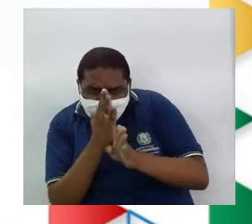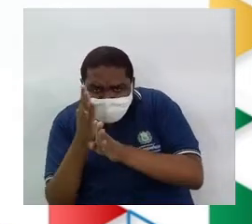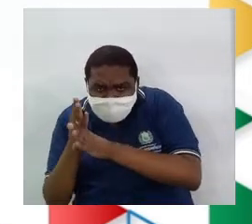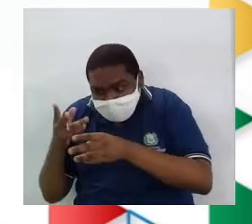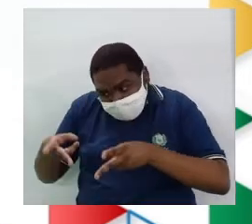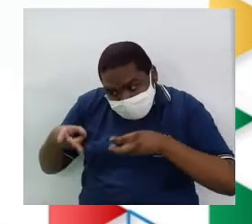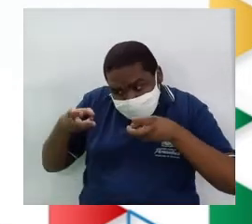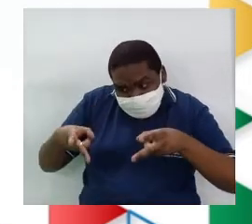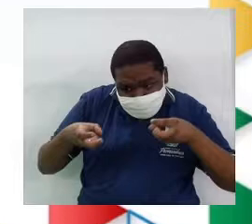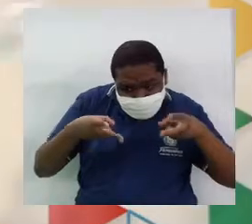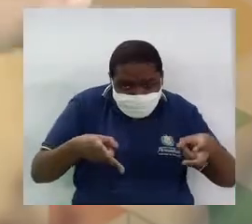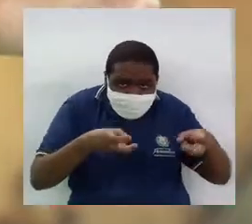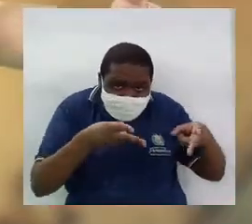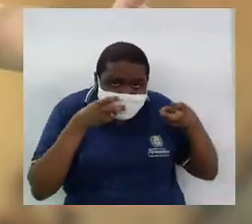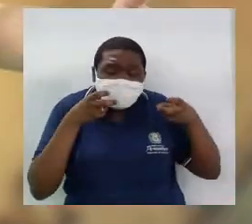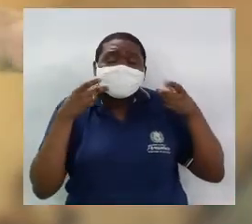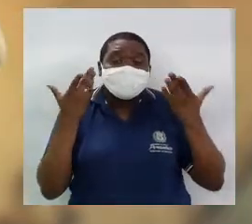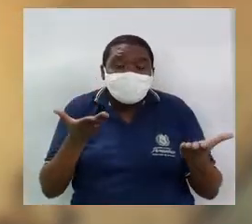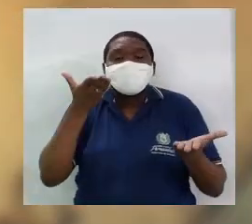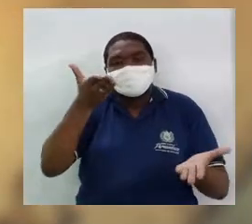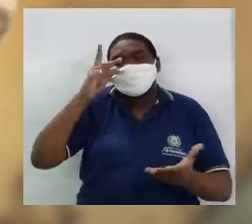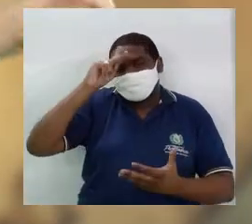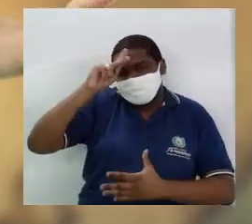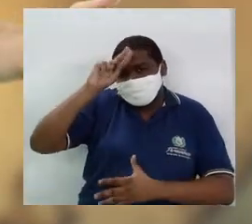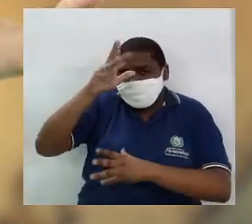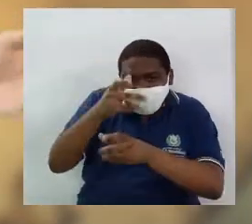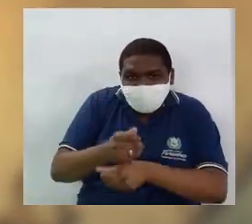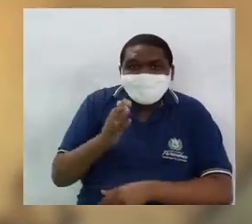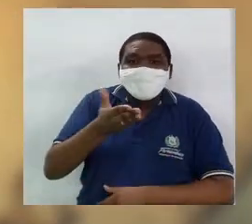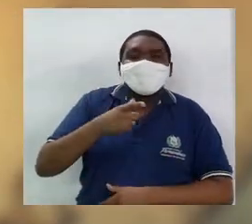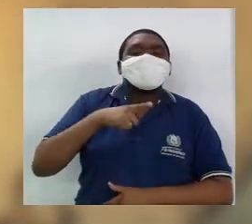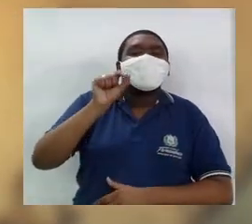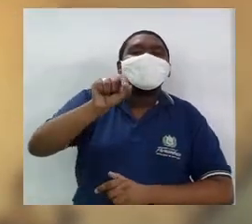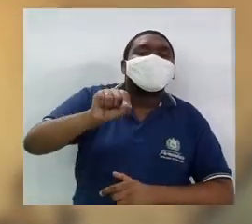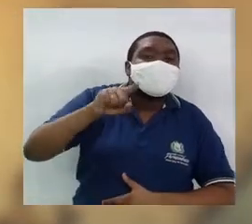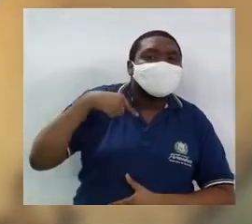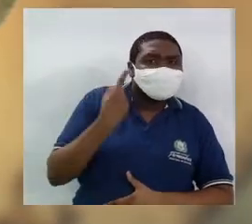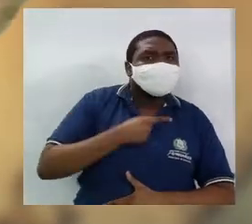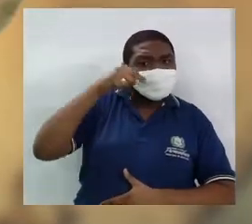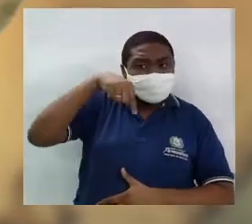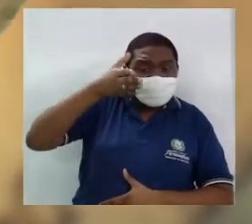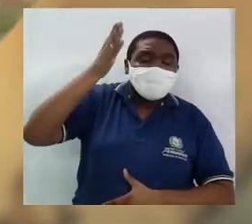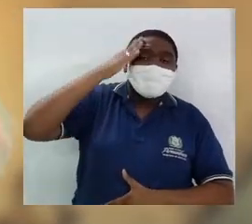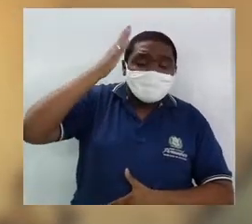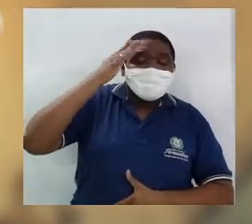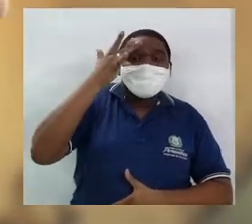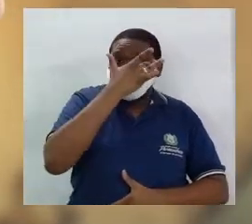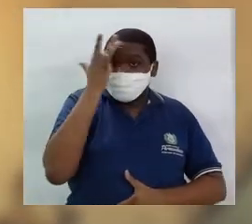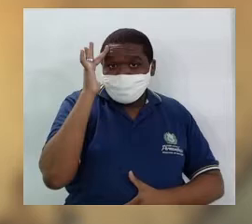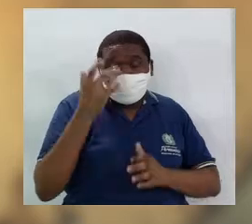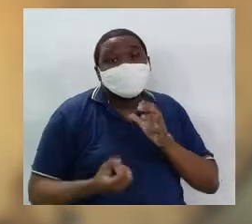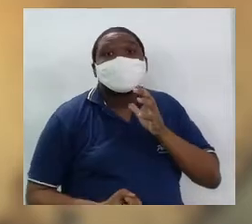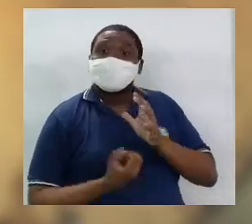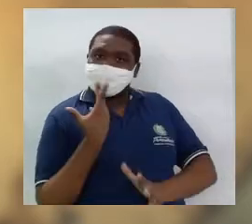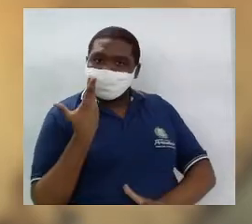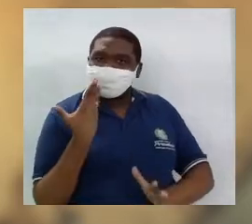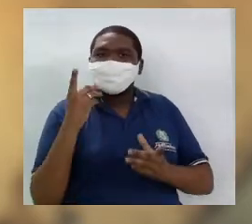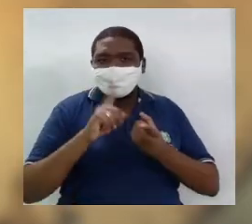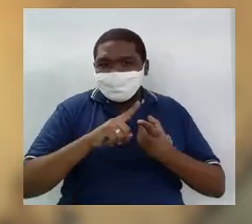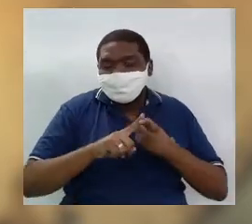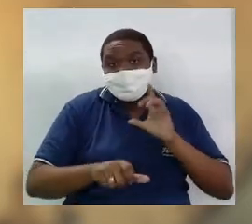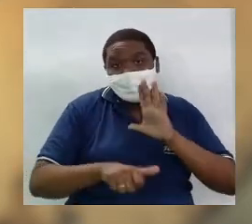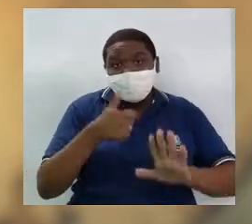deveria realizar. Então, nesse histórico, nós já temos o quê? Nós já sabemos o fundador, que também foi o